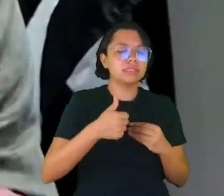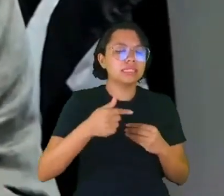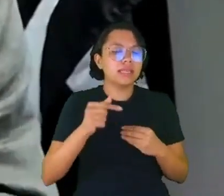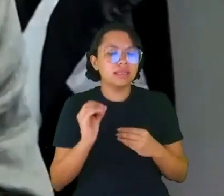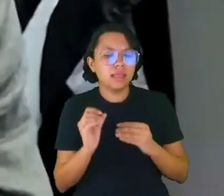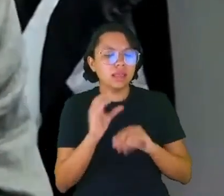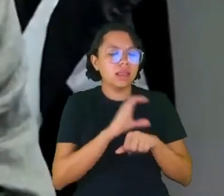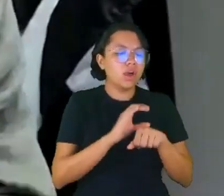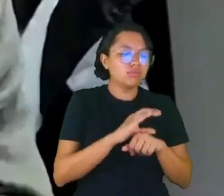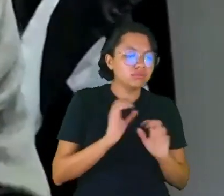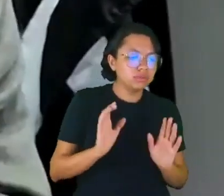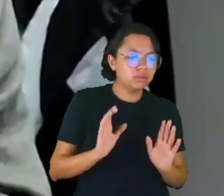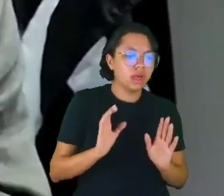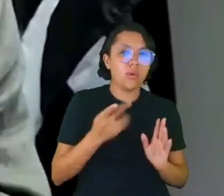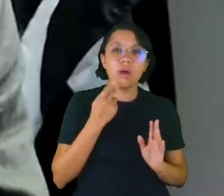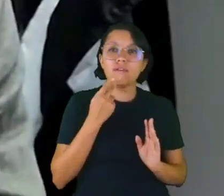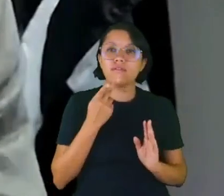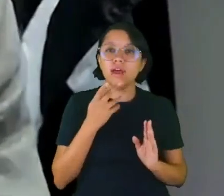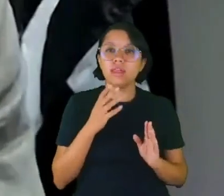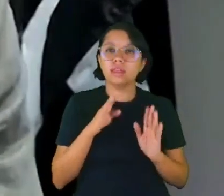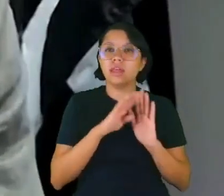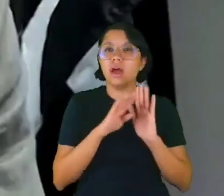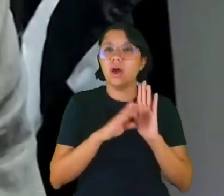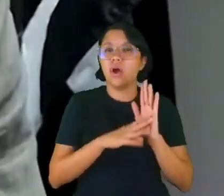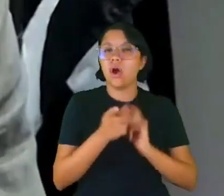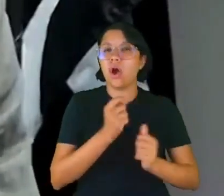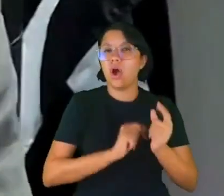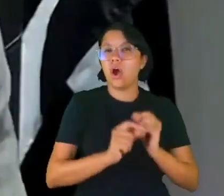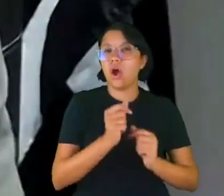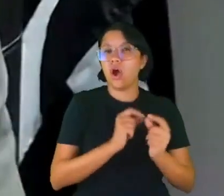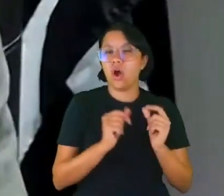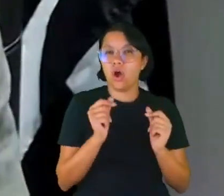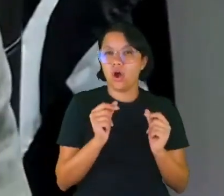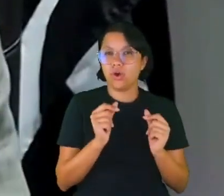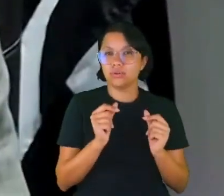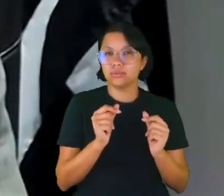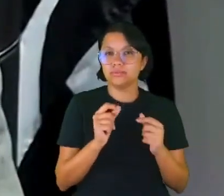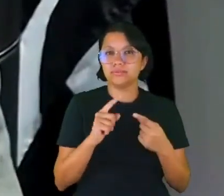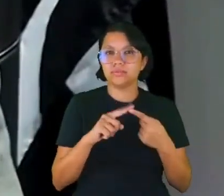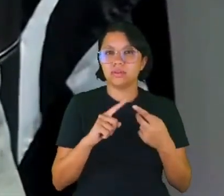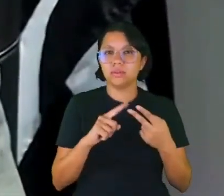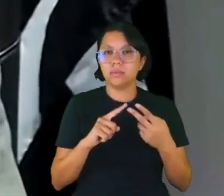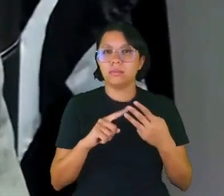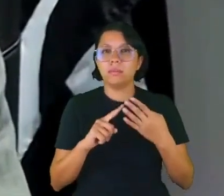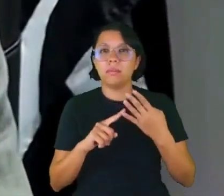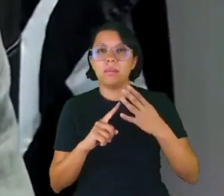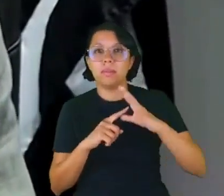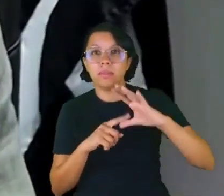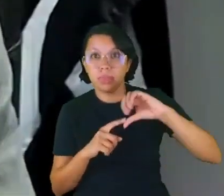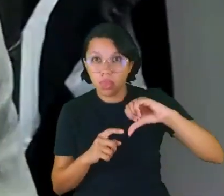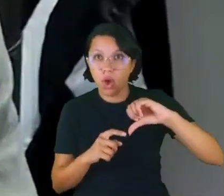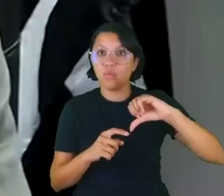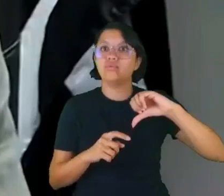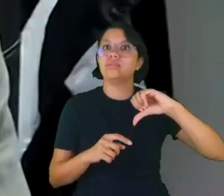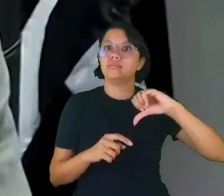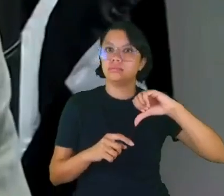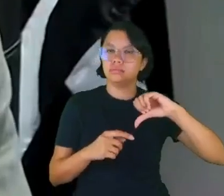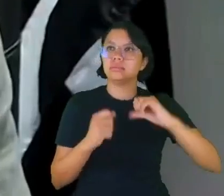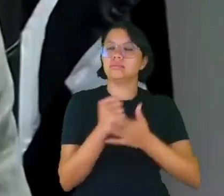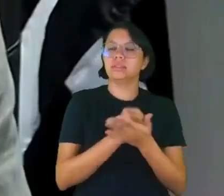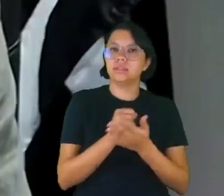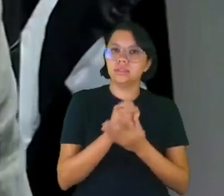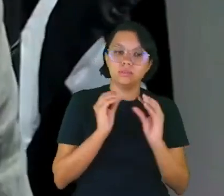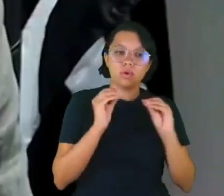trata da nossa ordem econômica e financeira, os princípios, 9 princípios elencados no 170 da